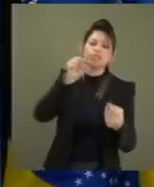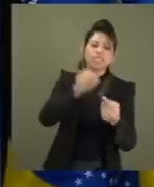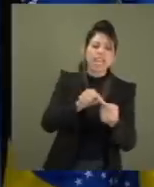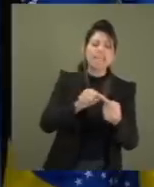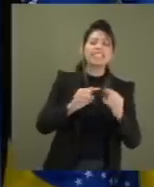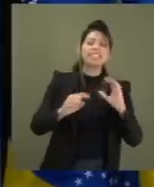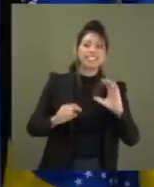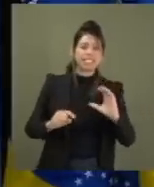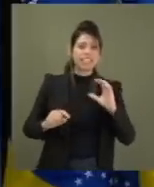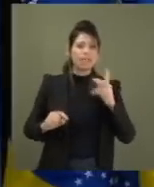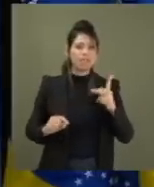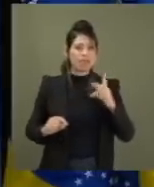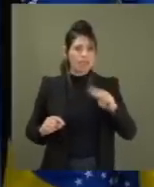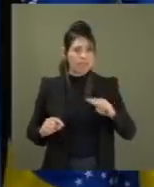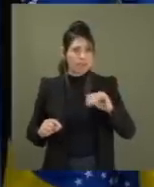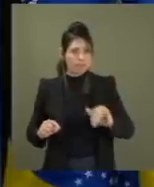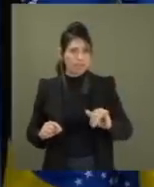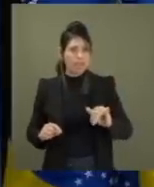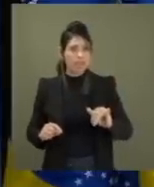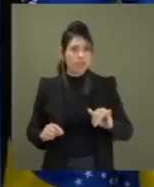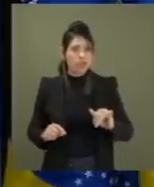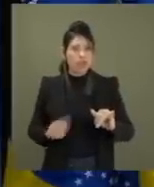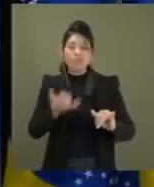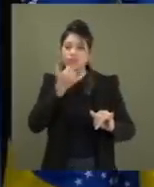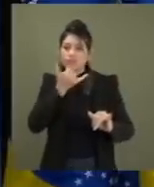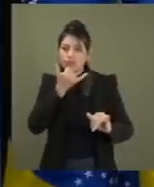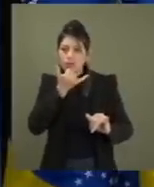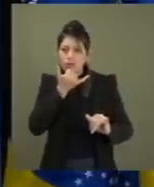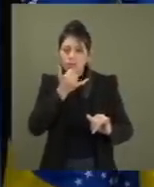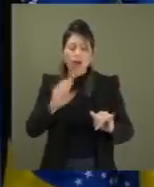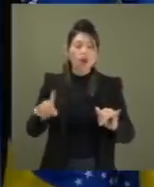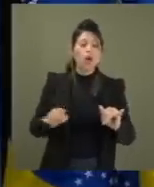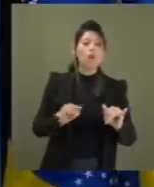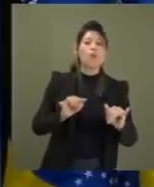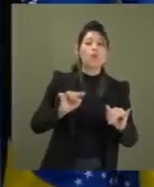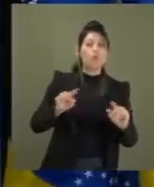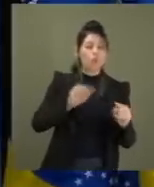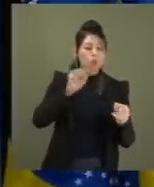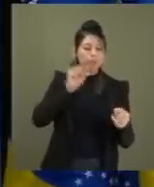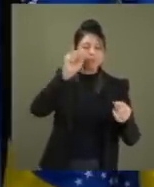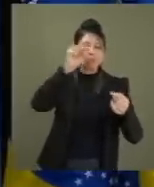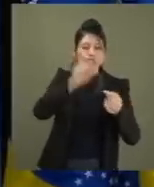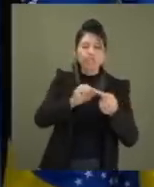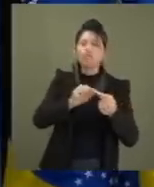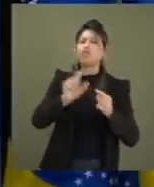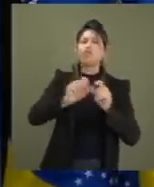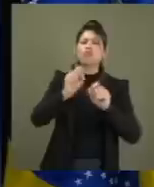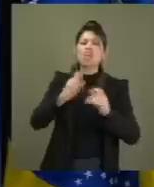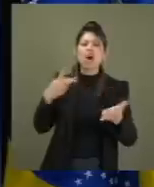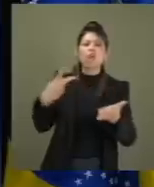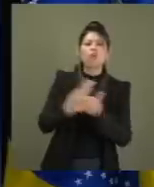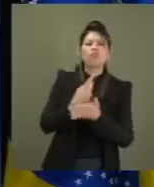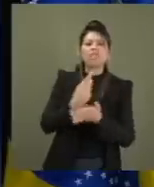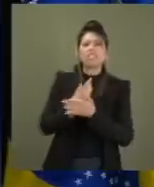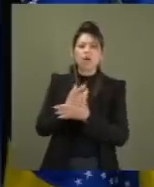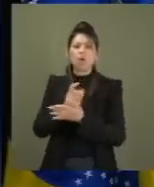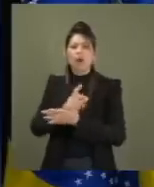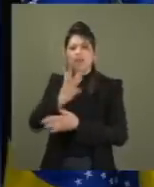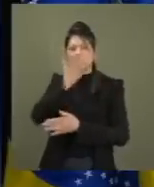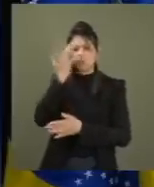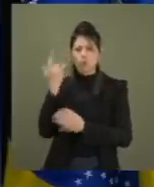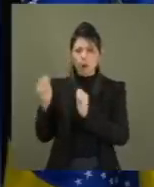cpmi perdão o objetivo dos atos violentos do dia 8 eram a depredação